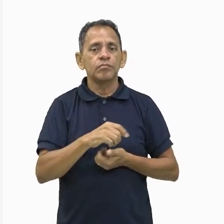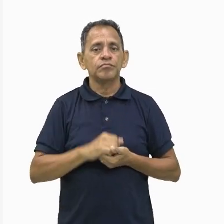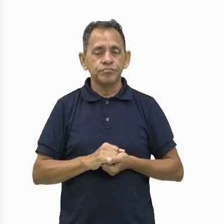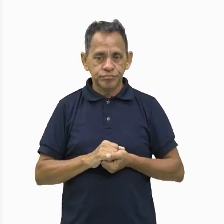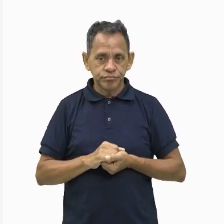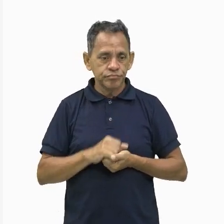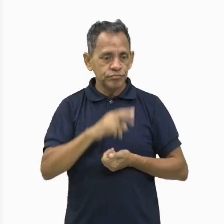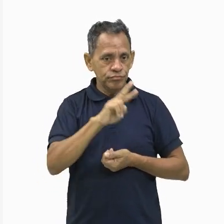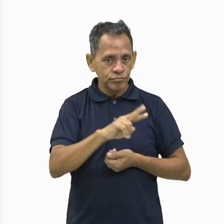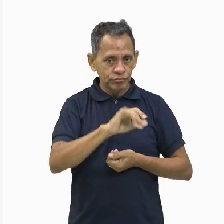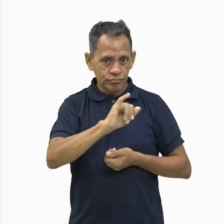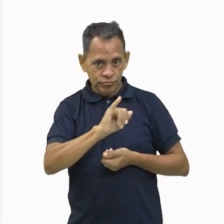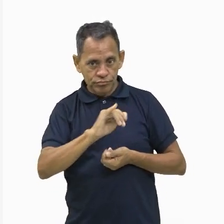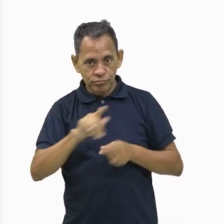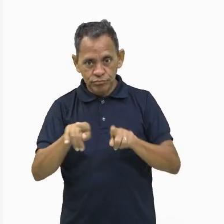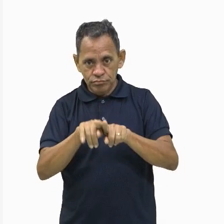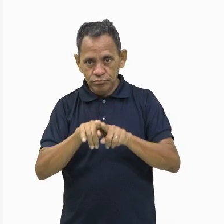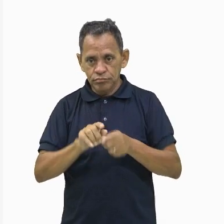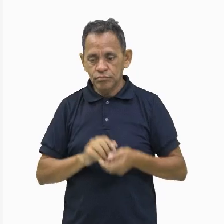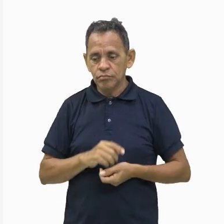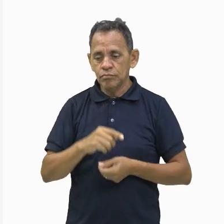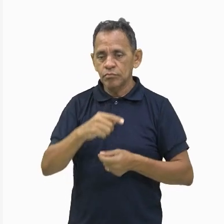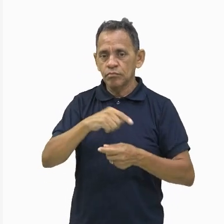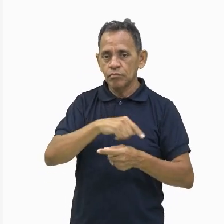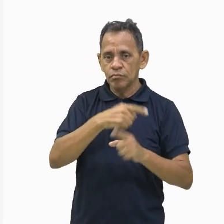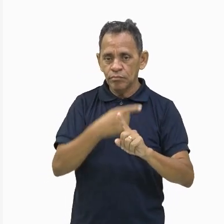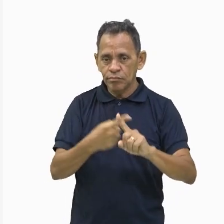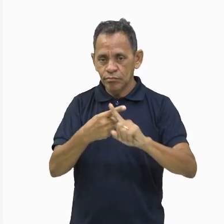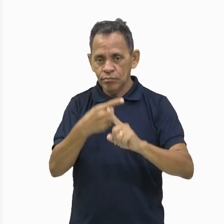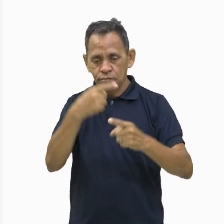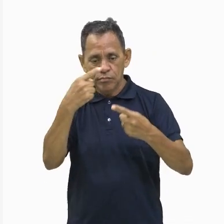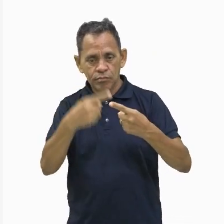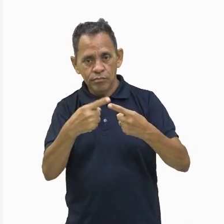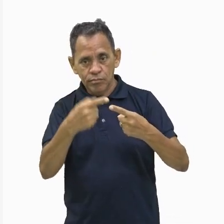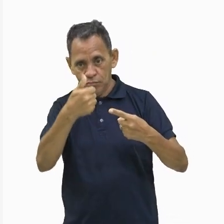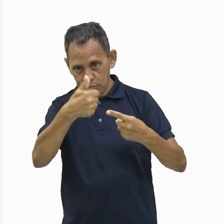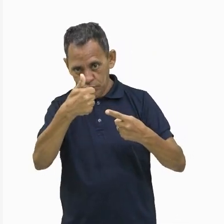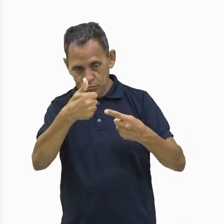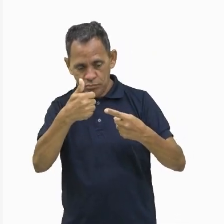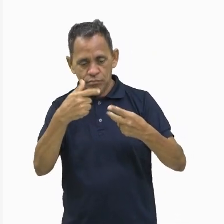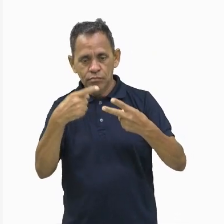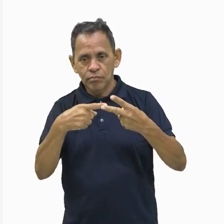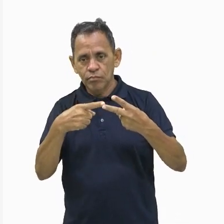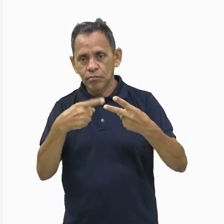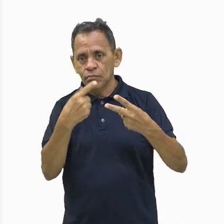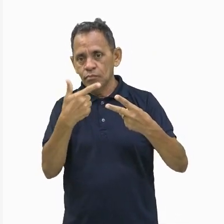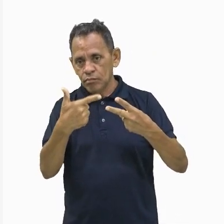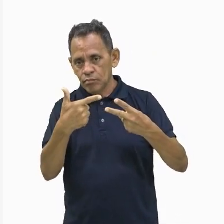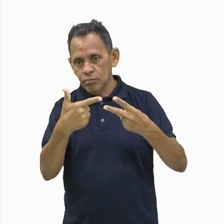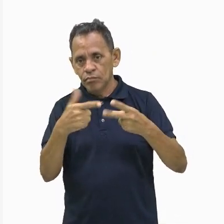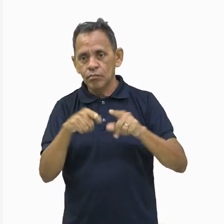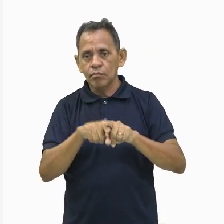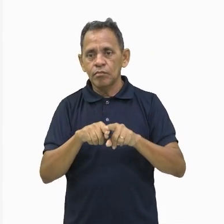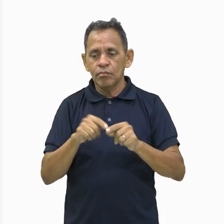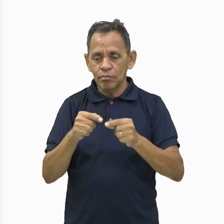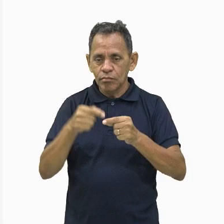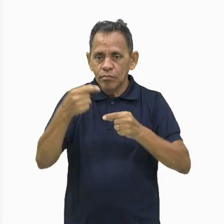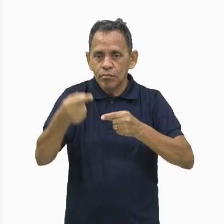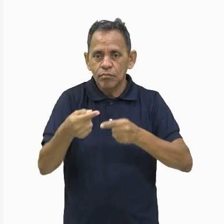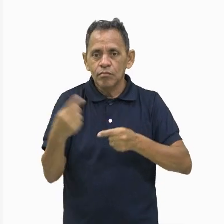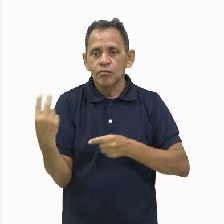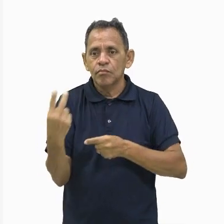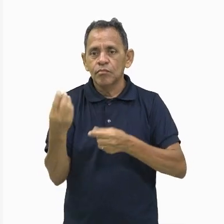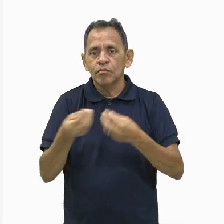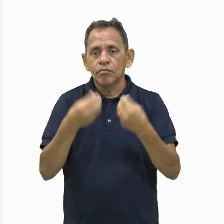multiplicado pelo primeiro fator de aumento e multiplicado pelo segundo fator de aumento. Tudo bem? Dito isto, ó, olha aqui ó, como vai